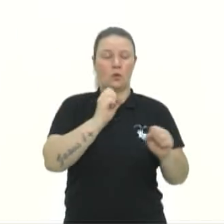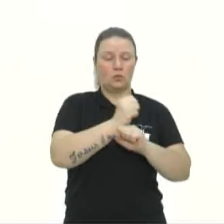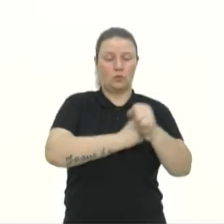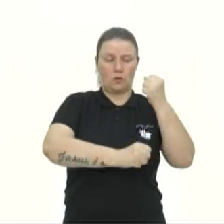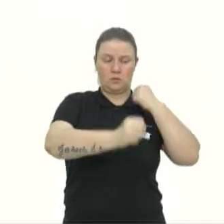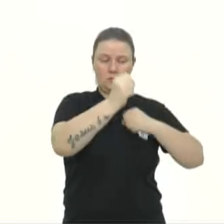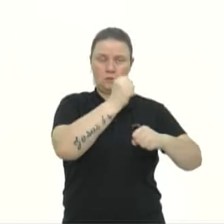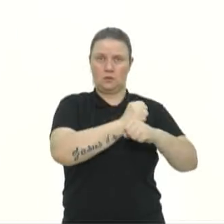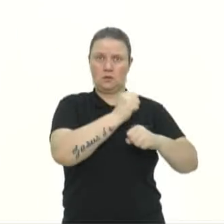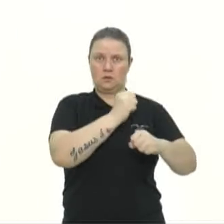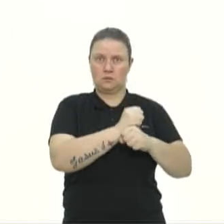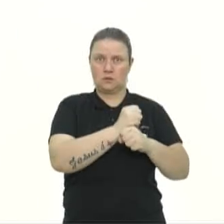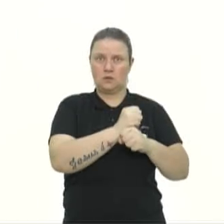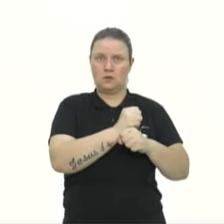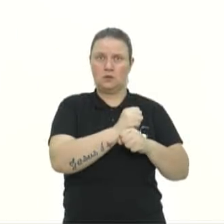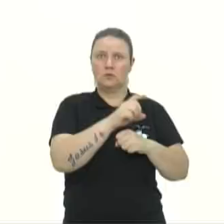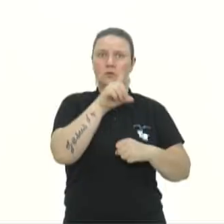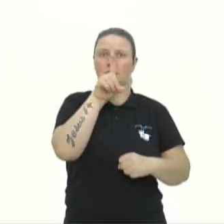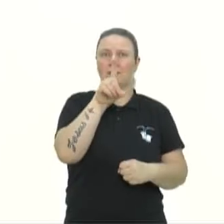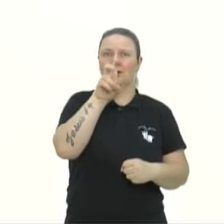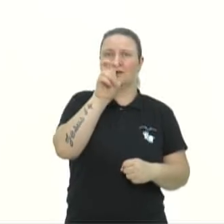passado,